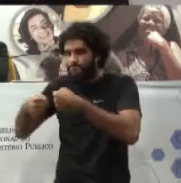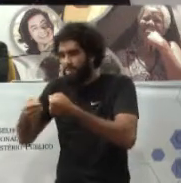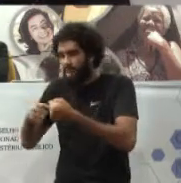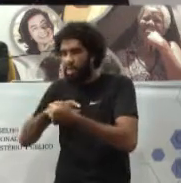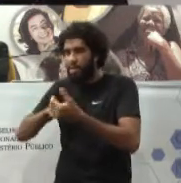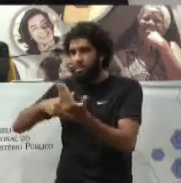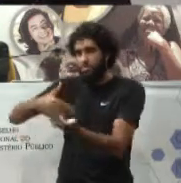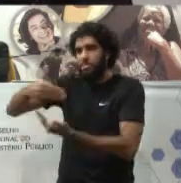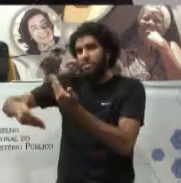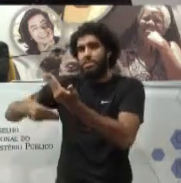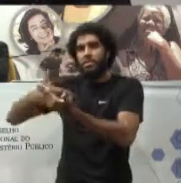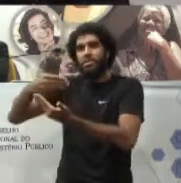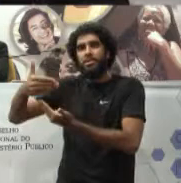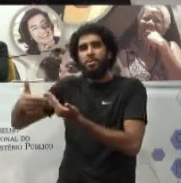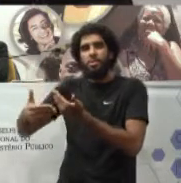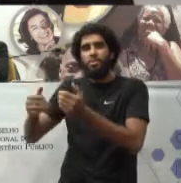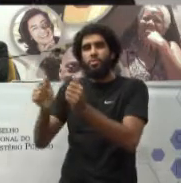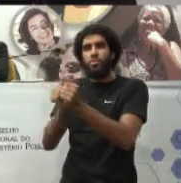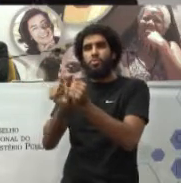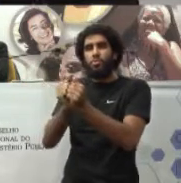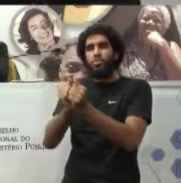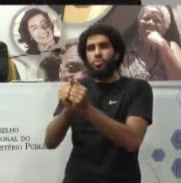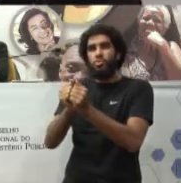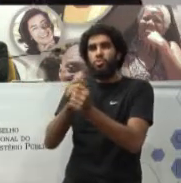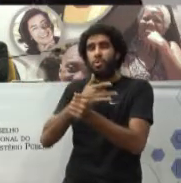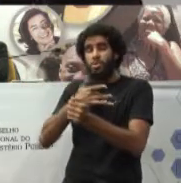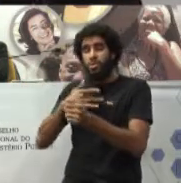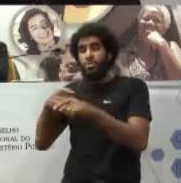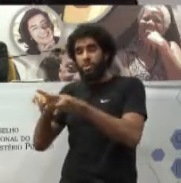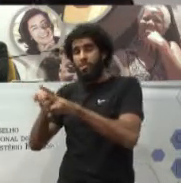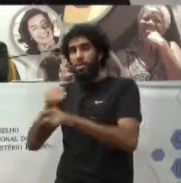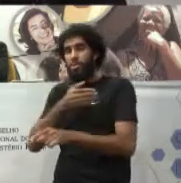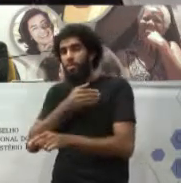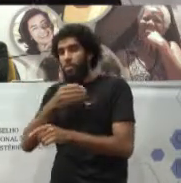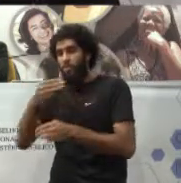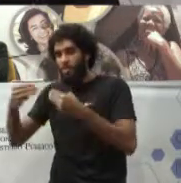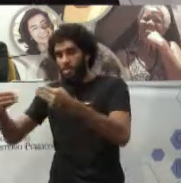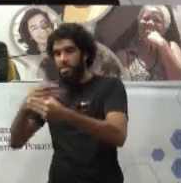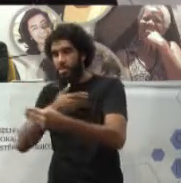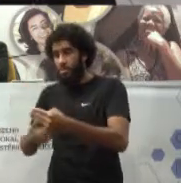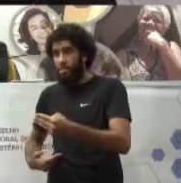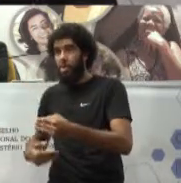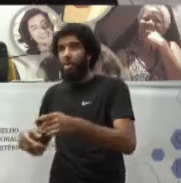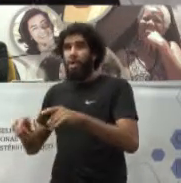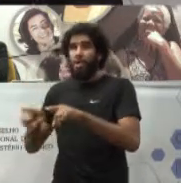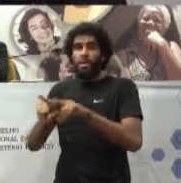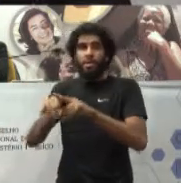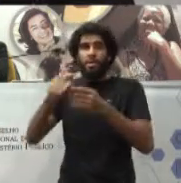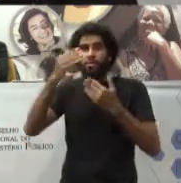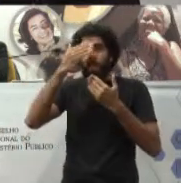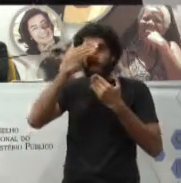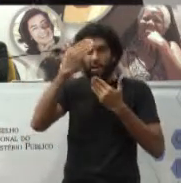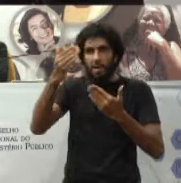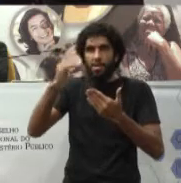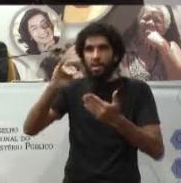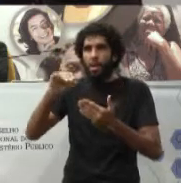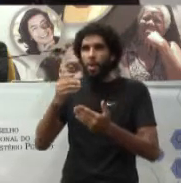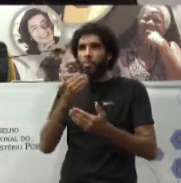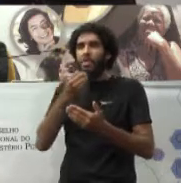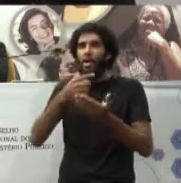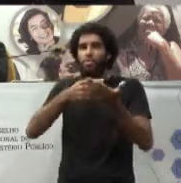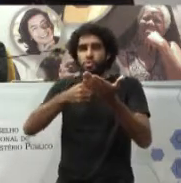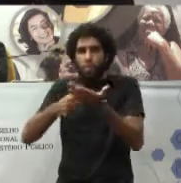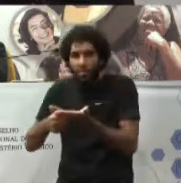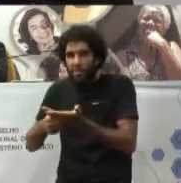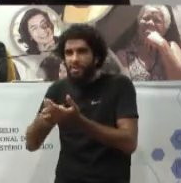é com essa comissão e com as demais e agradeço também a oportunidade o convite que